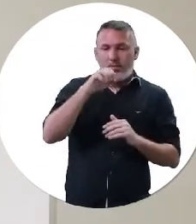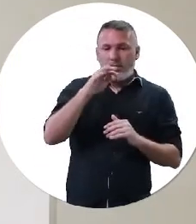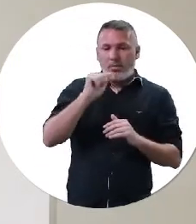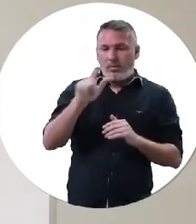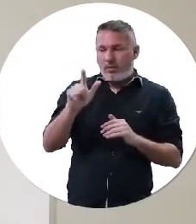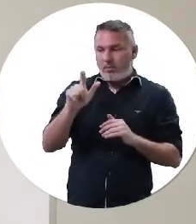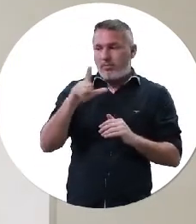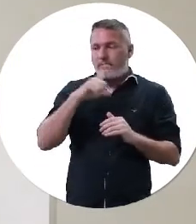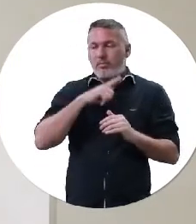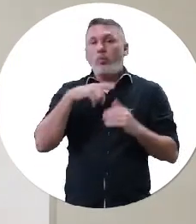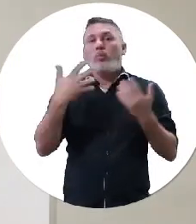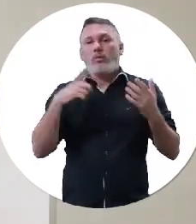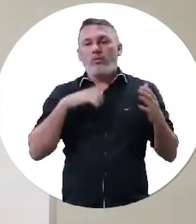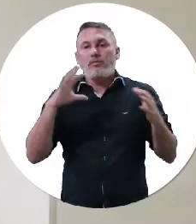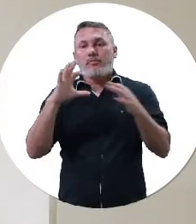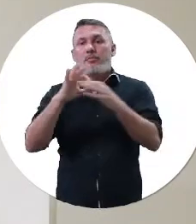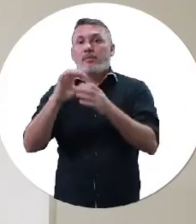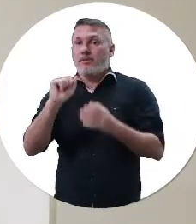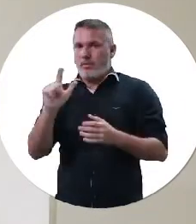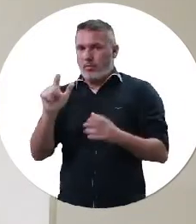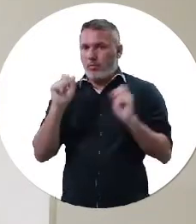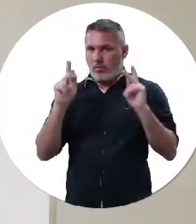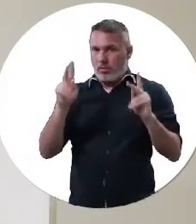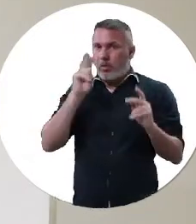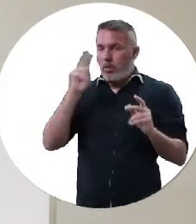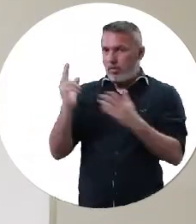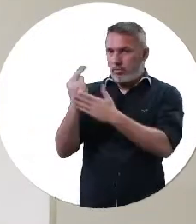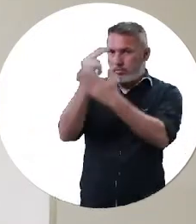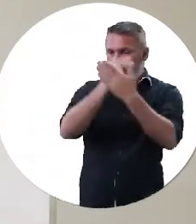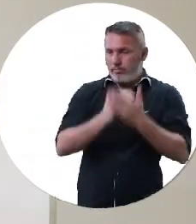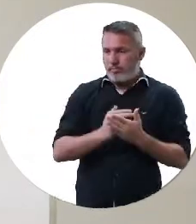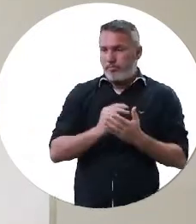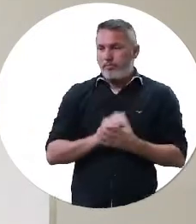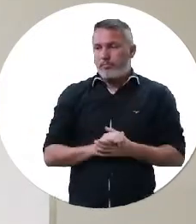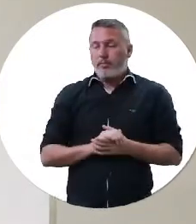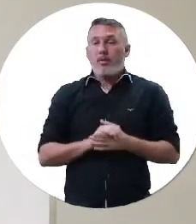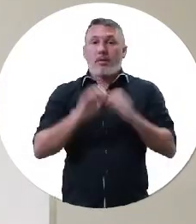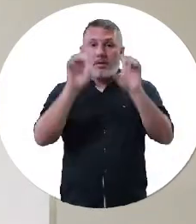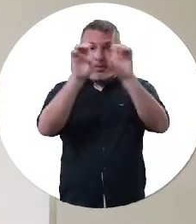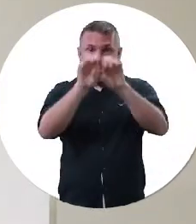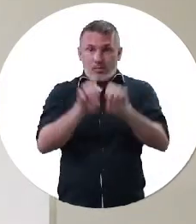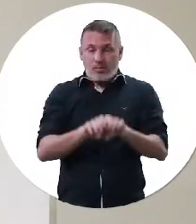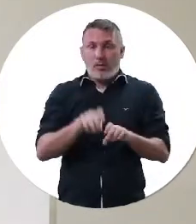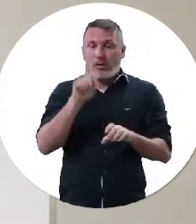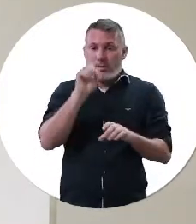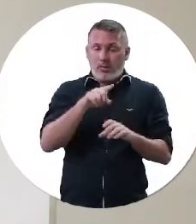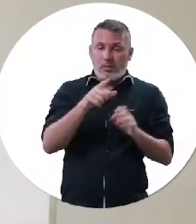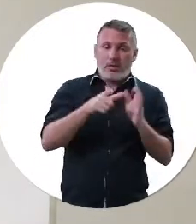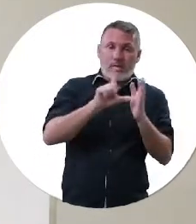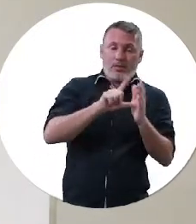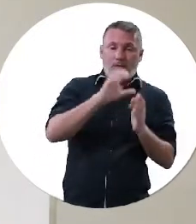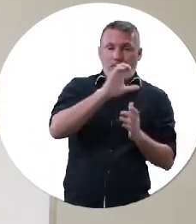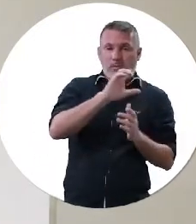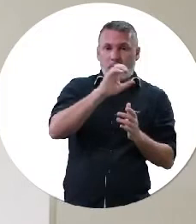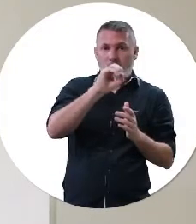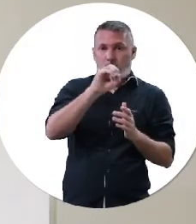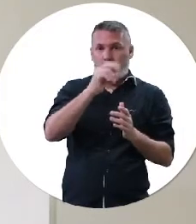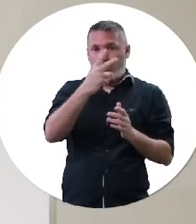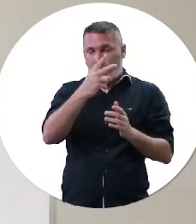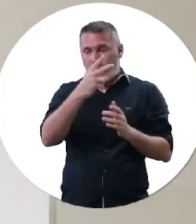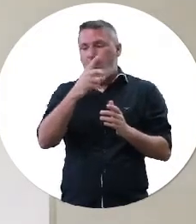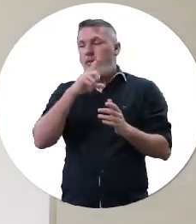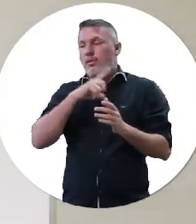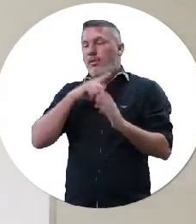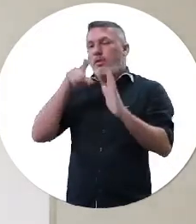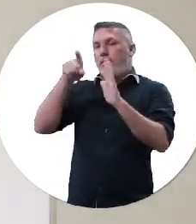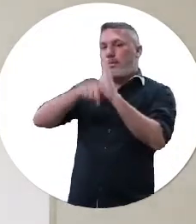O negativo, metal positivo, identificando justamente as cargas aqui no caso. Como que eu dou o nome? O nome é muito